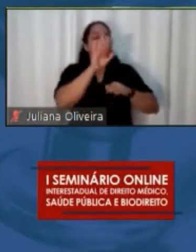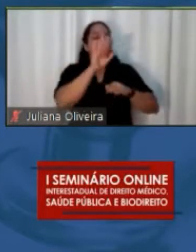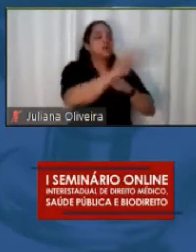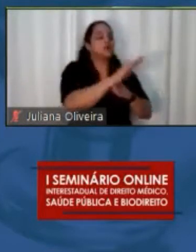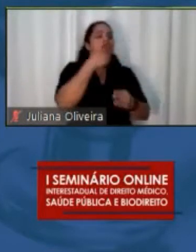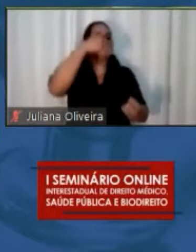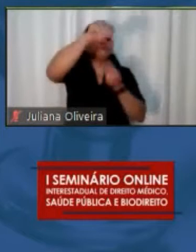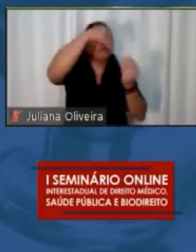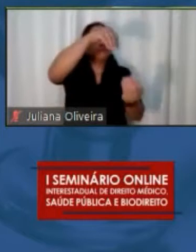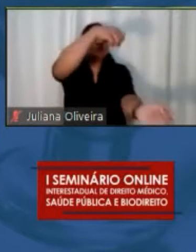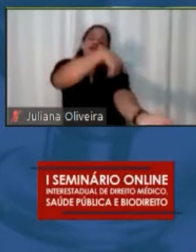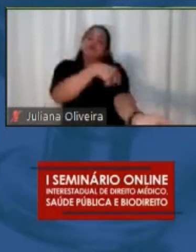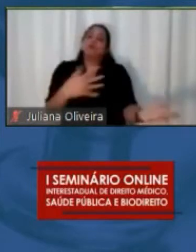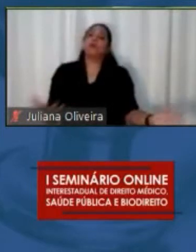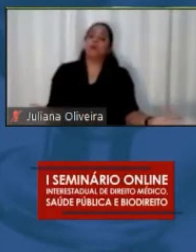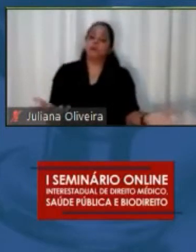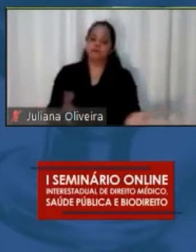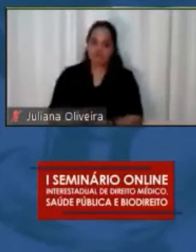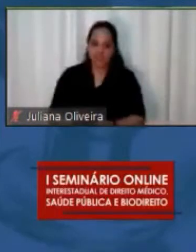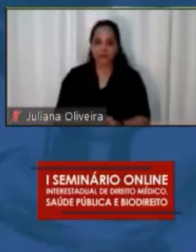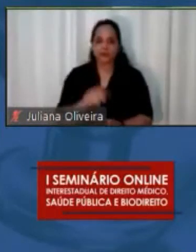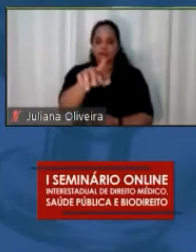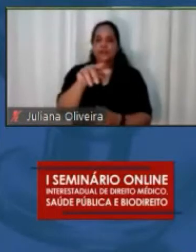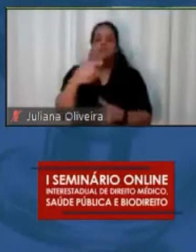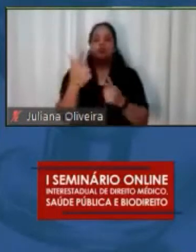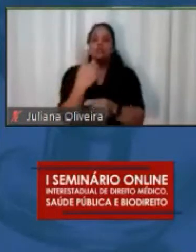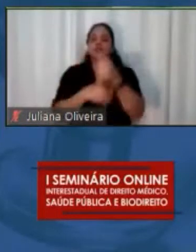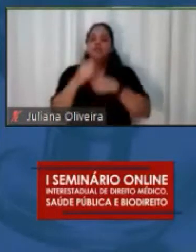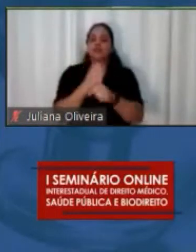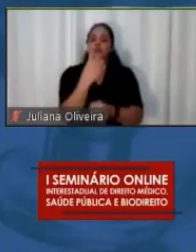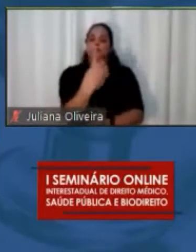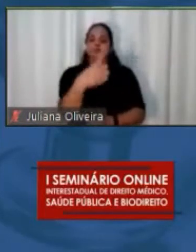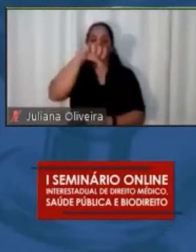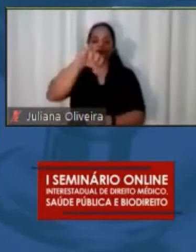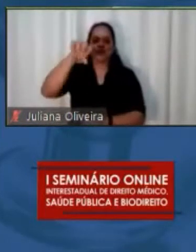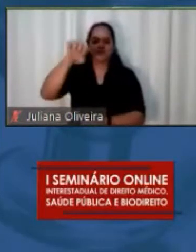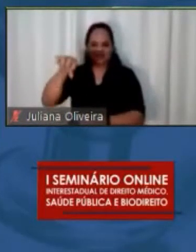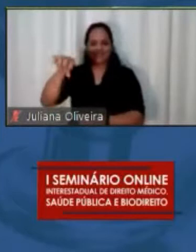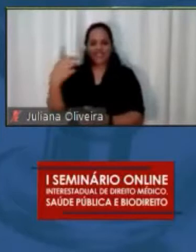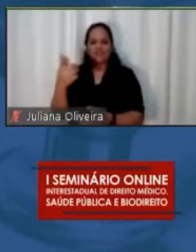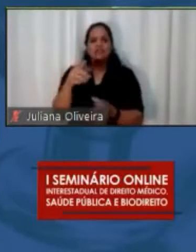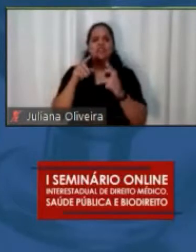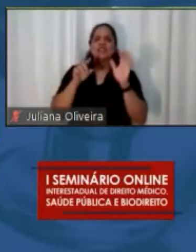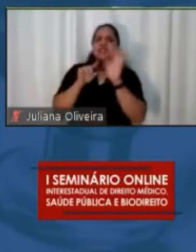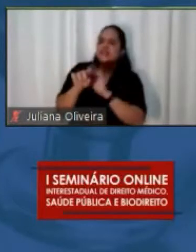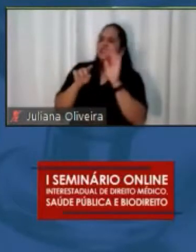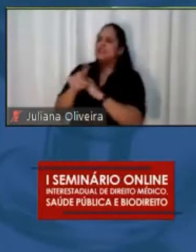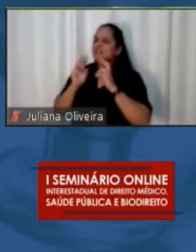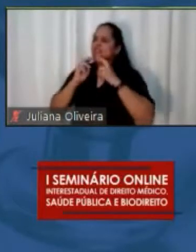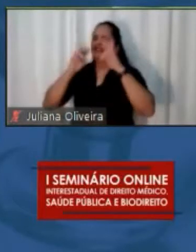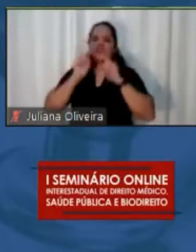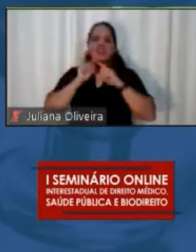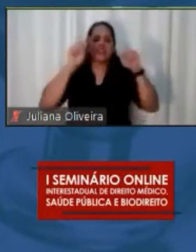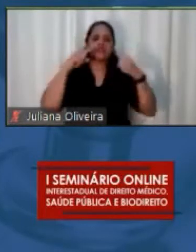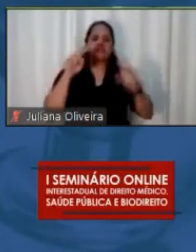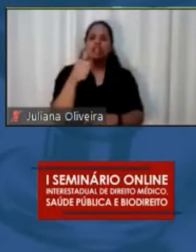trabalho interessante, publicado em 1999, em que foi questionado essa indicação de transfusão com 10 de hemoglobina. E pacientes